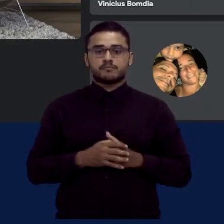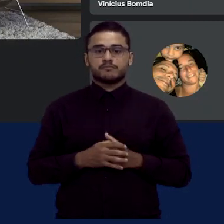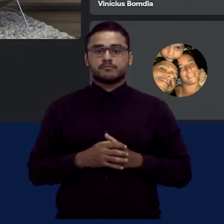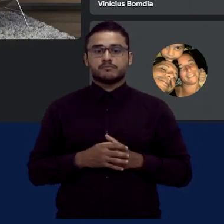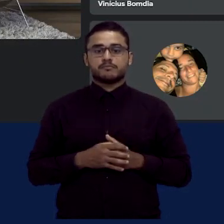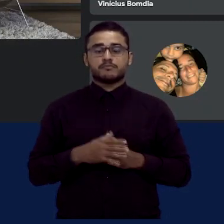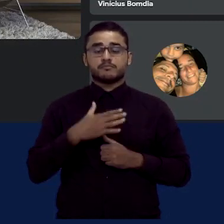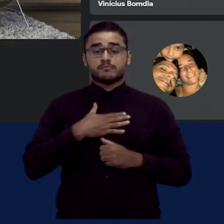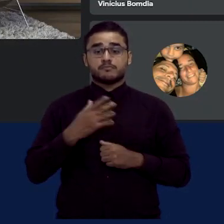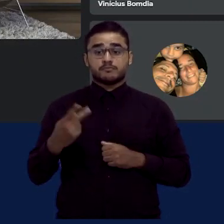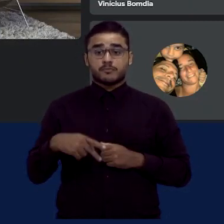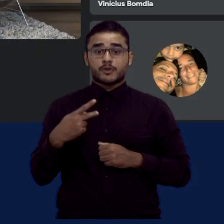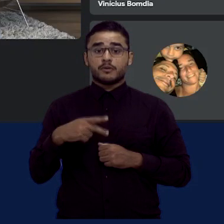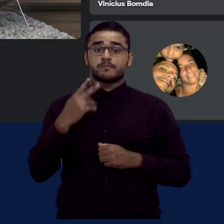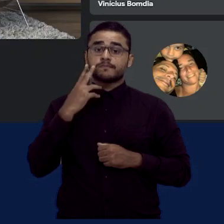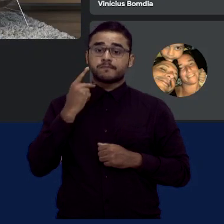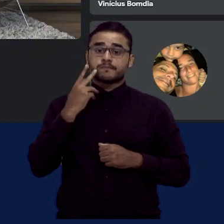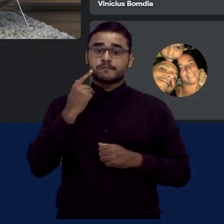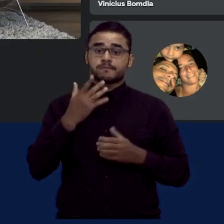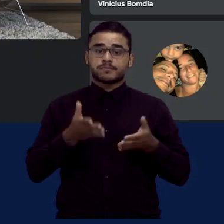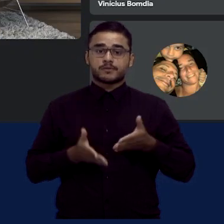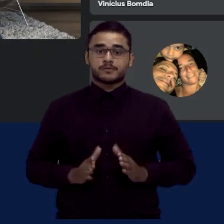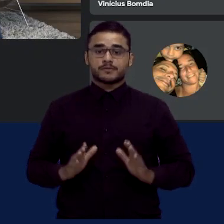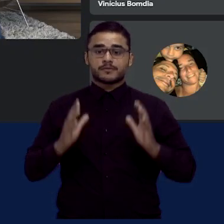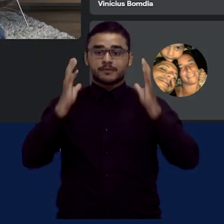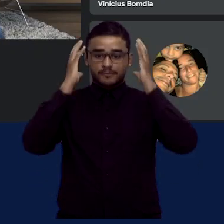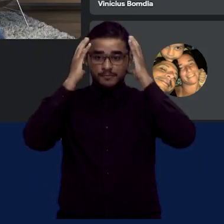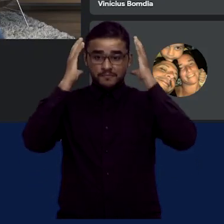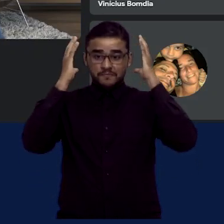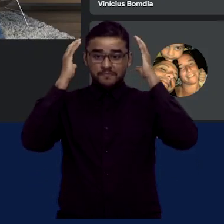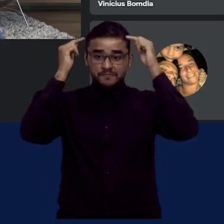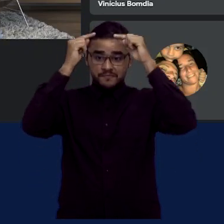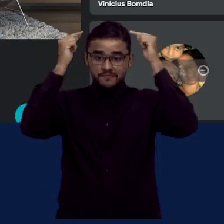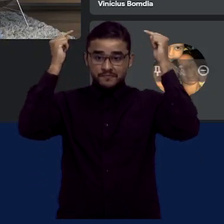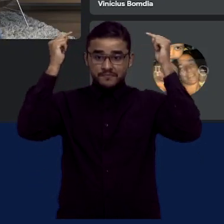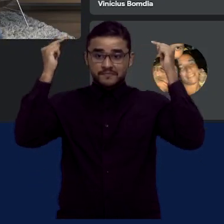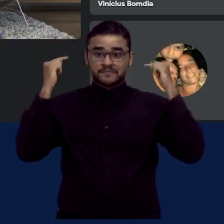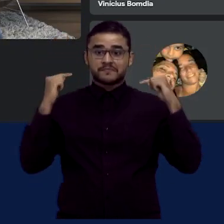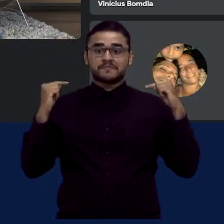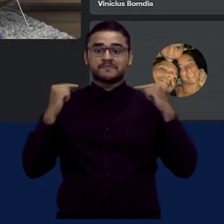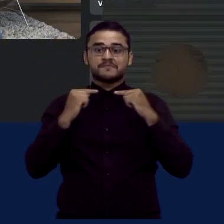Sou cearense, bem da gema mesmo, então minha cabeça é meio quadradinha, minha testa é enorme.